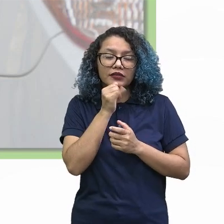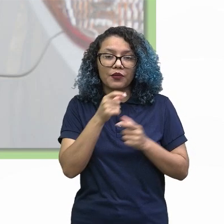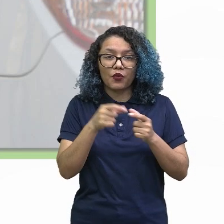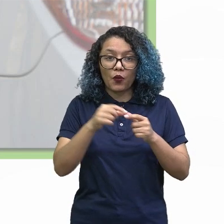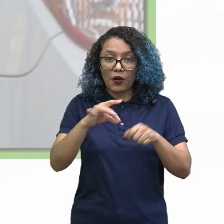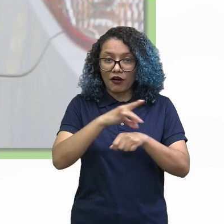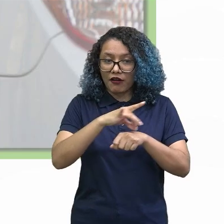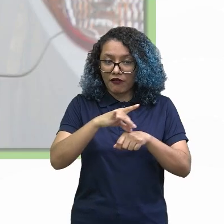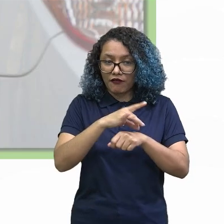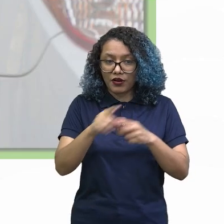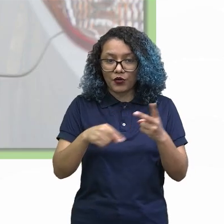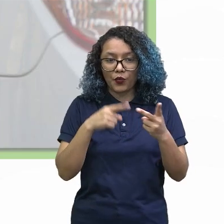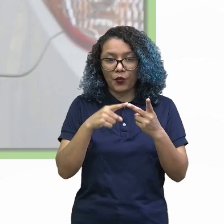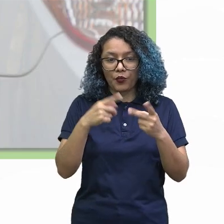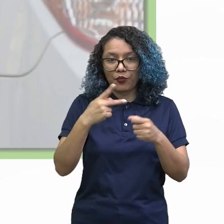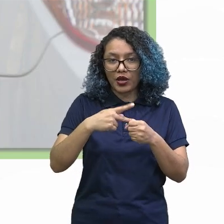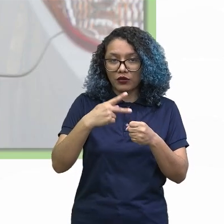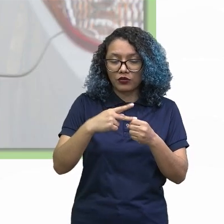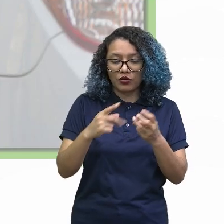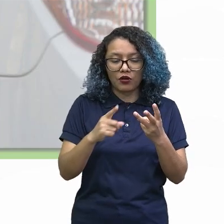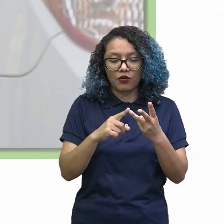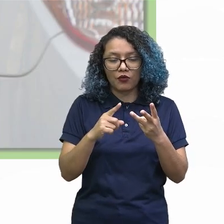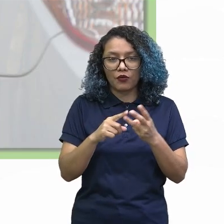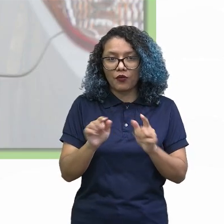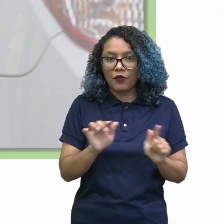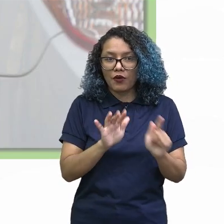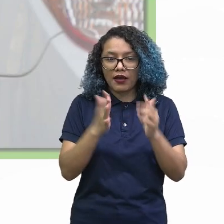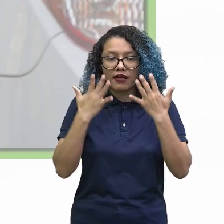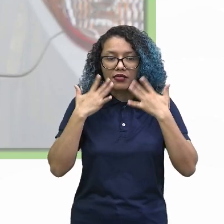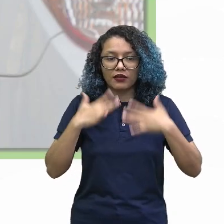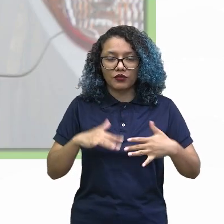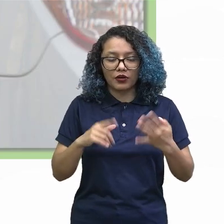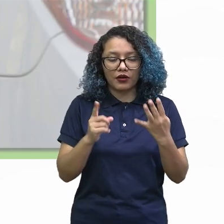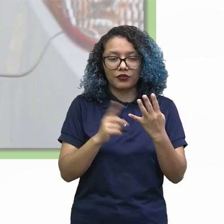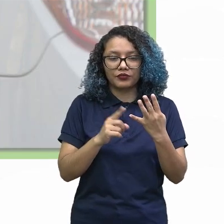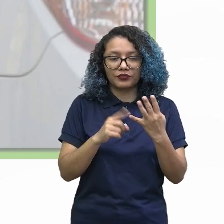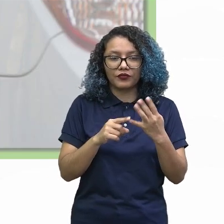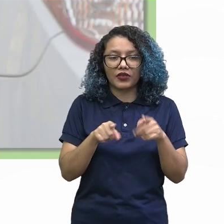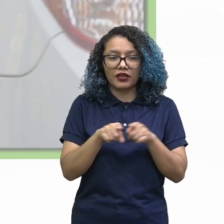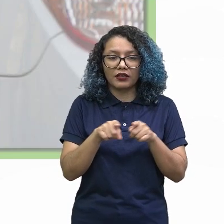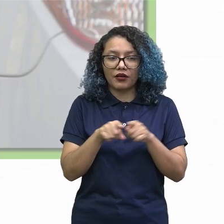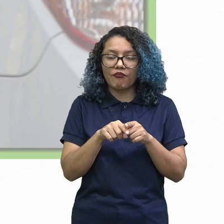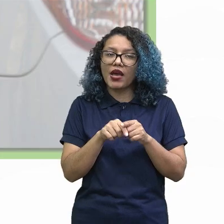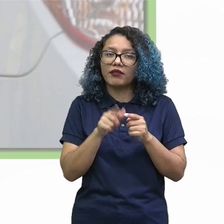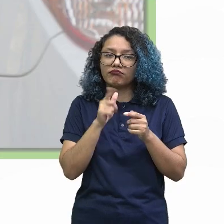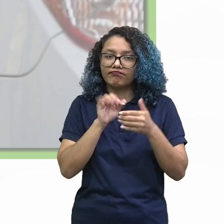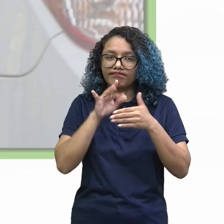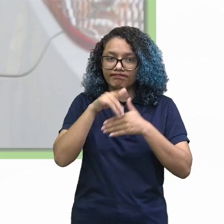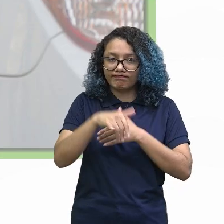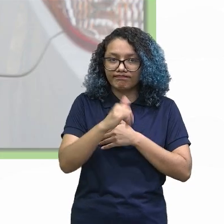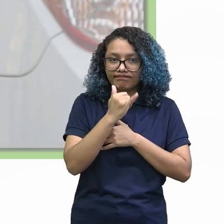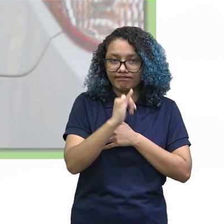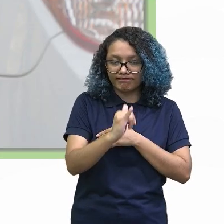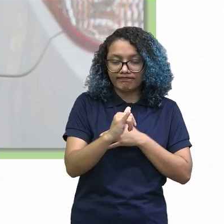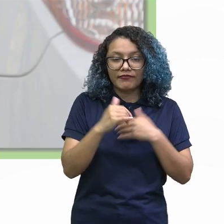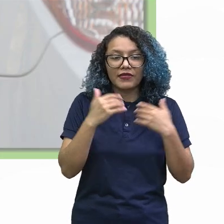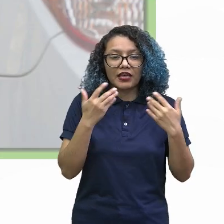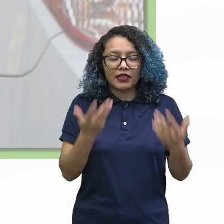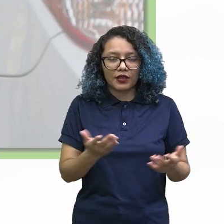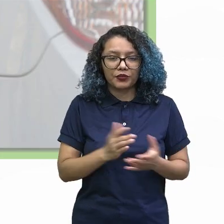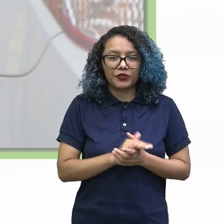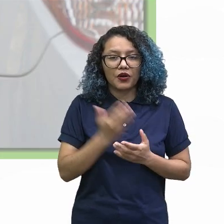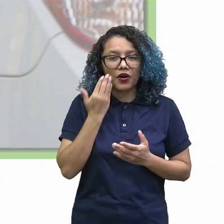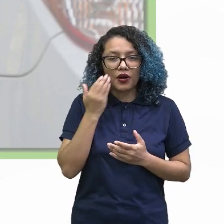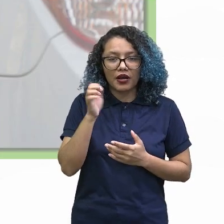do carvão, do petróleo, gás natural e a hidroeletricidade, né? Então a gente tem essa imagem aí